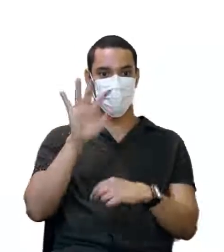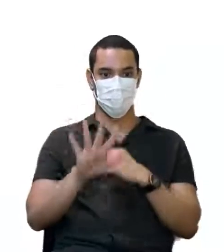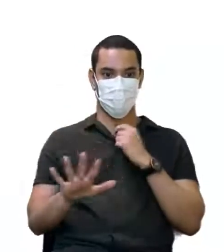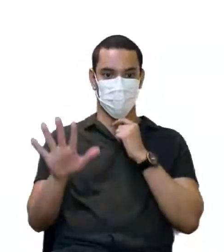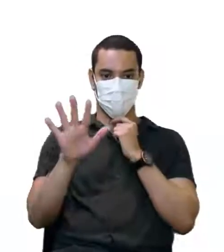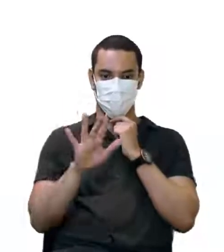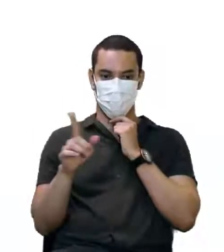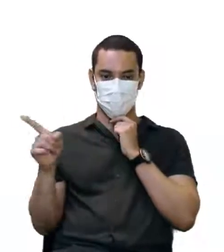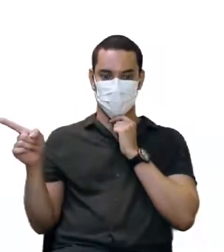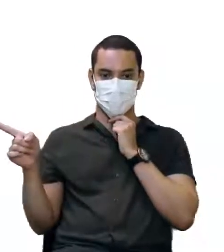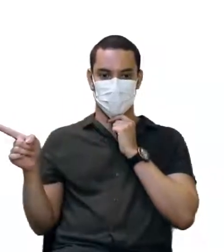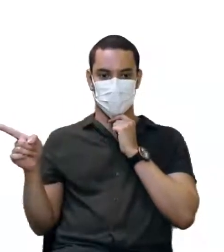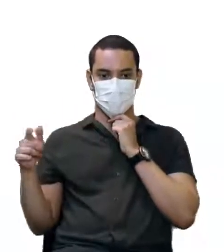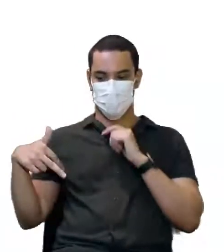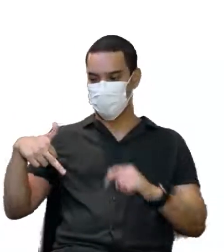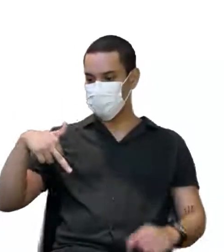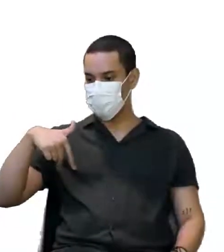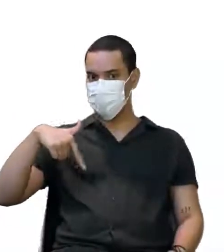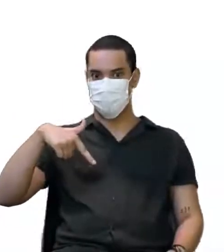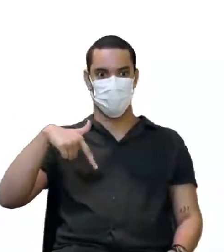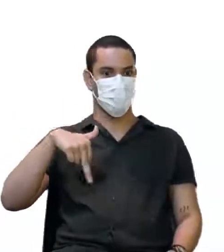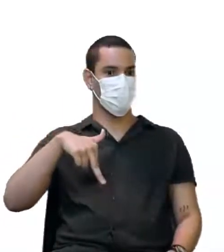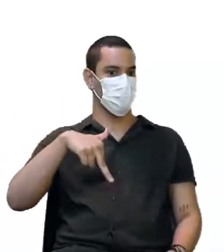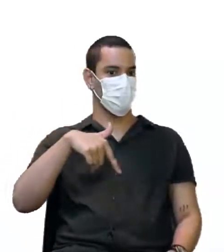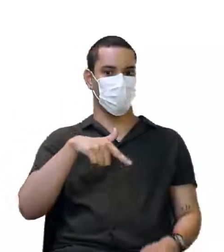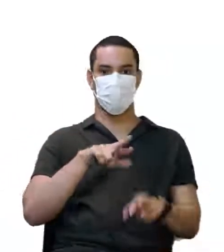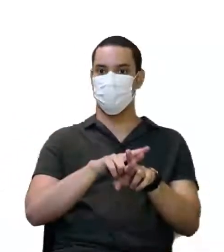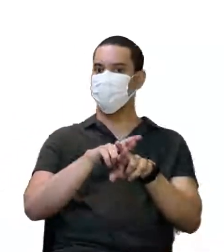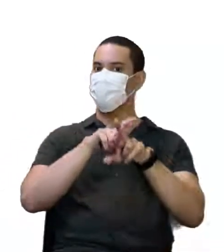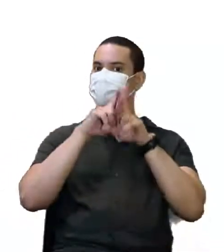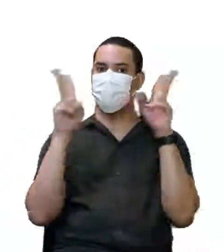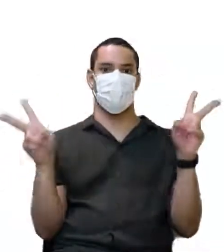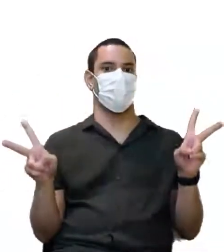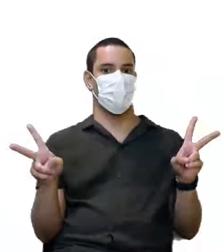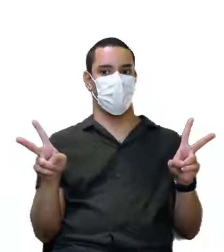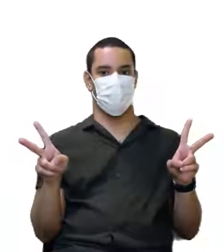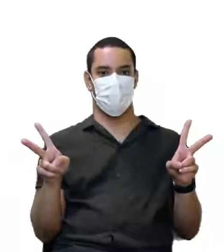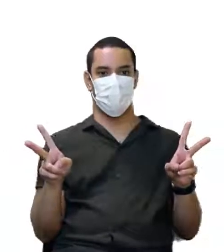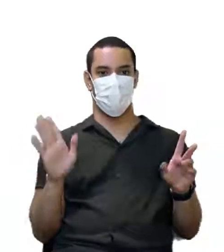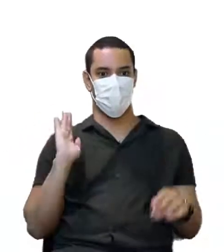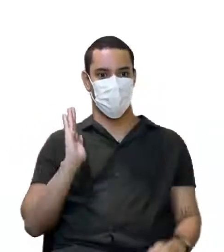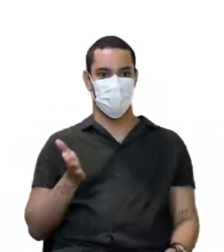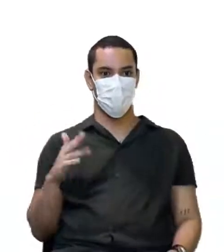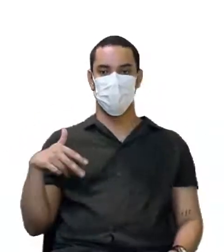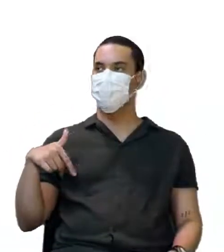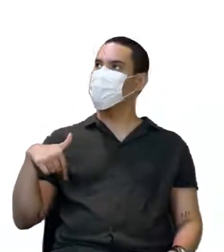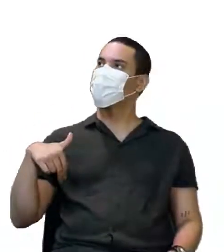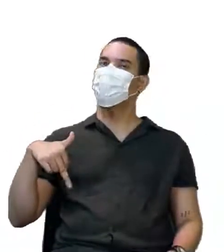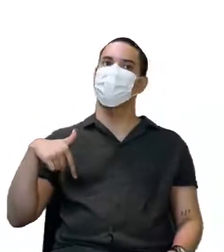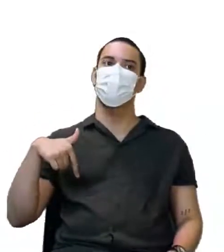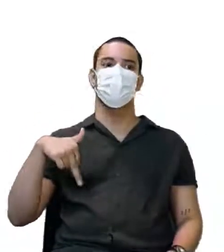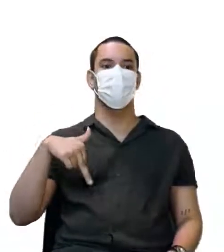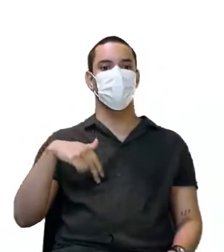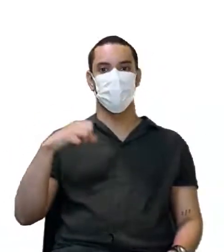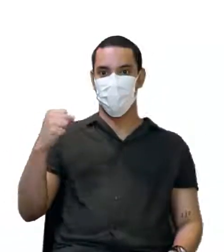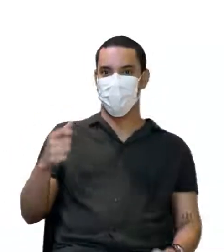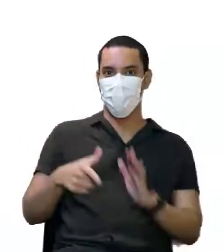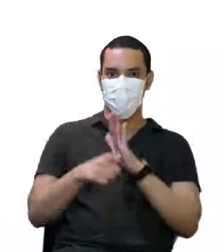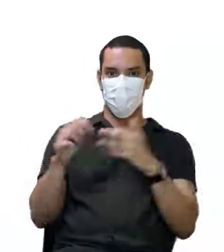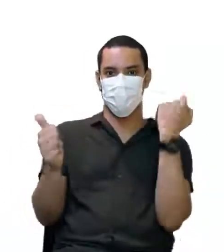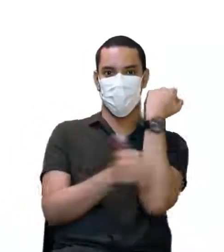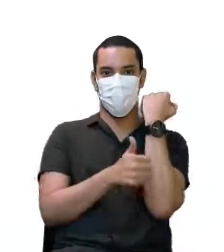um deslocamento totalmente diferente dos pré-australopithecus. Se apoiavam aí nas madeiras,